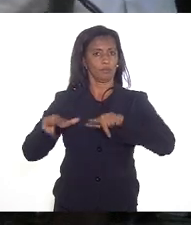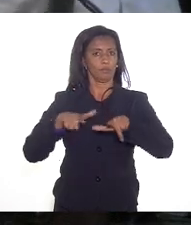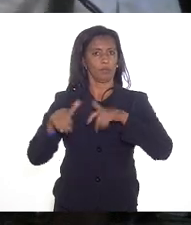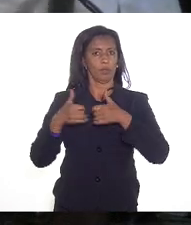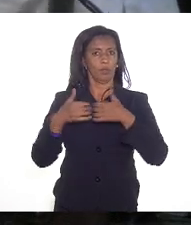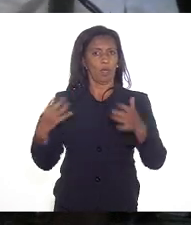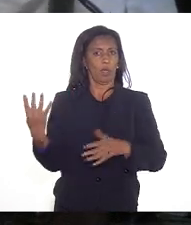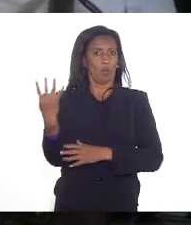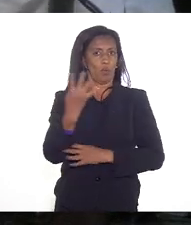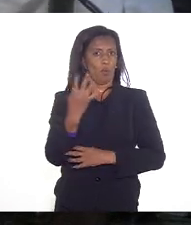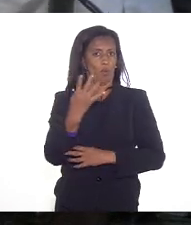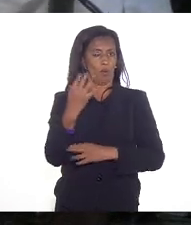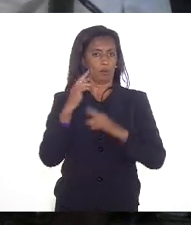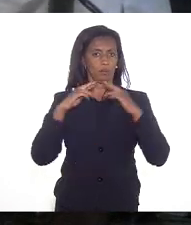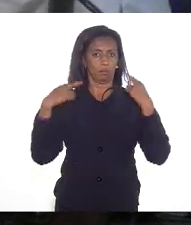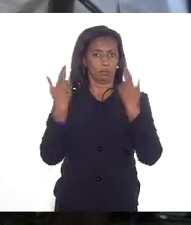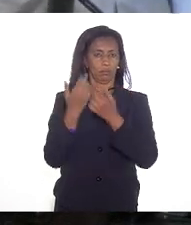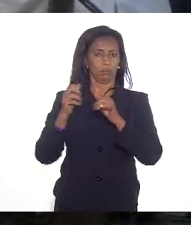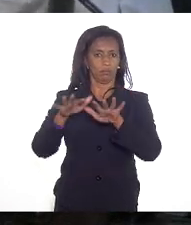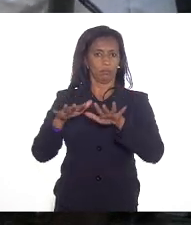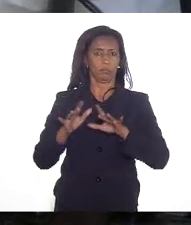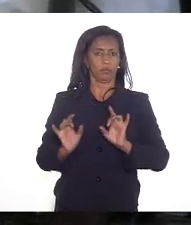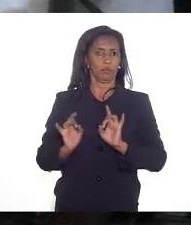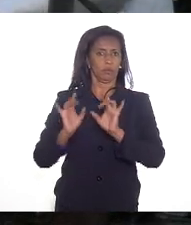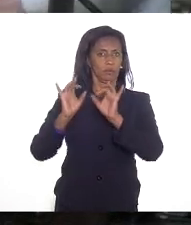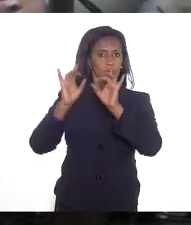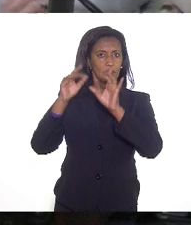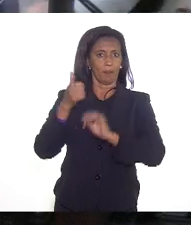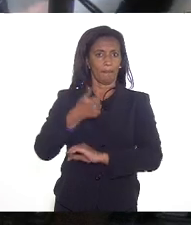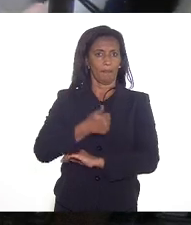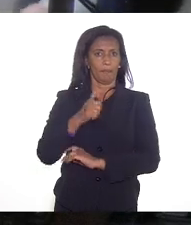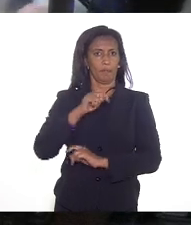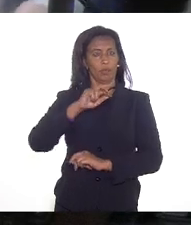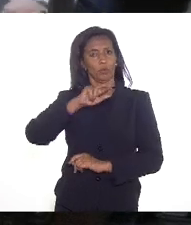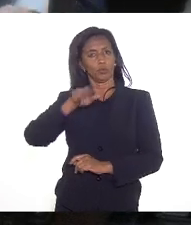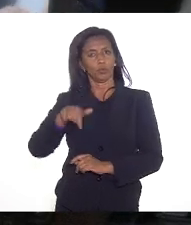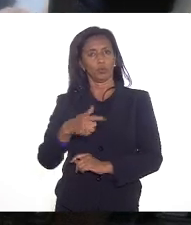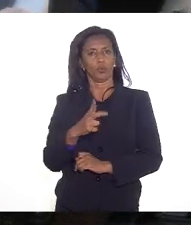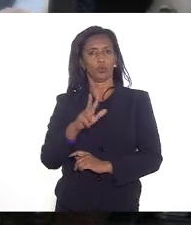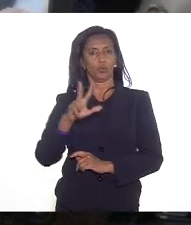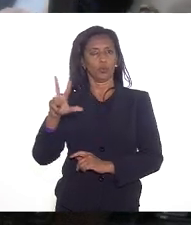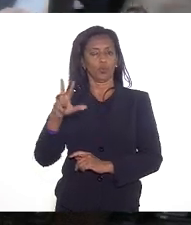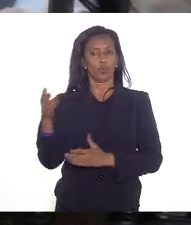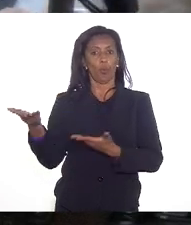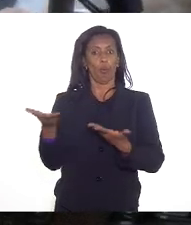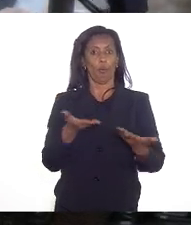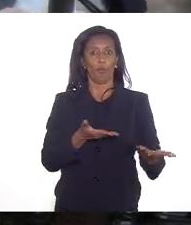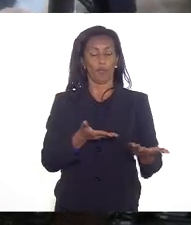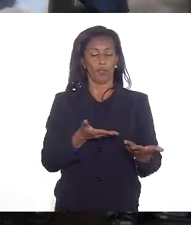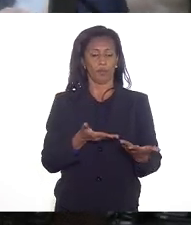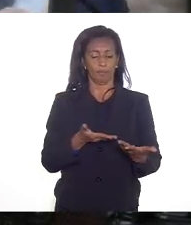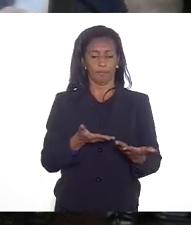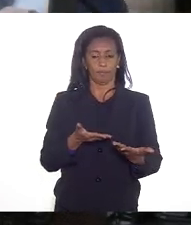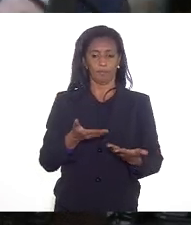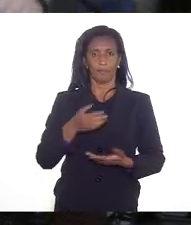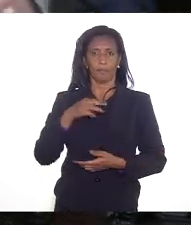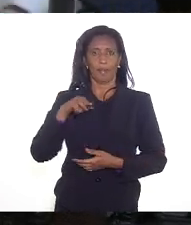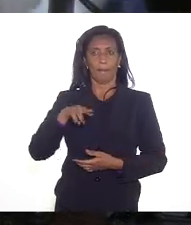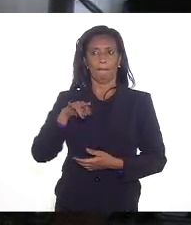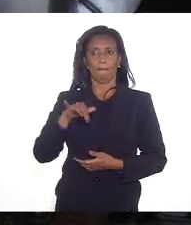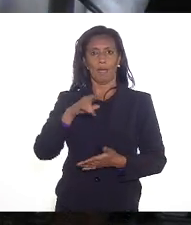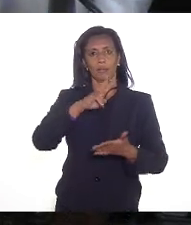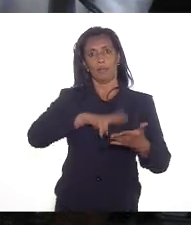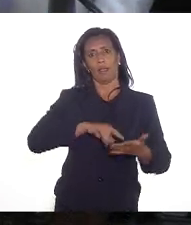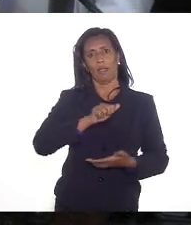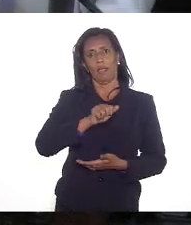está aberta a quarta sessão saúde na área do dia 1º de julho de dois mil e 21 a presidência convida a deputada Martha Rocha